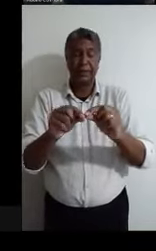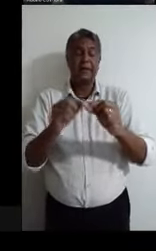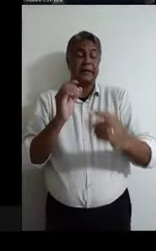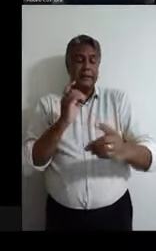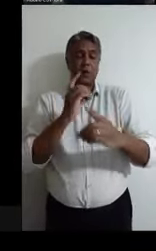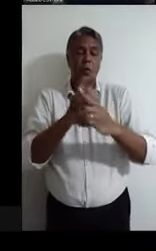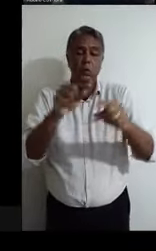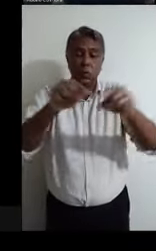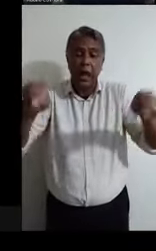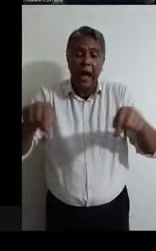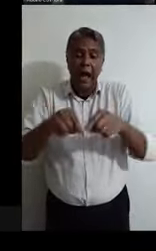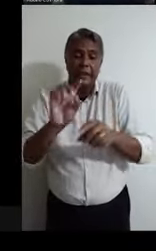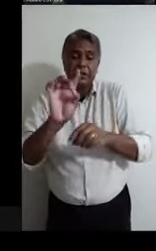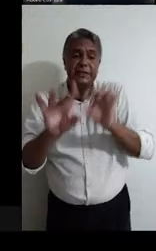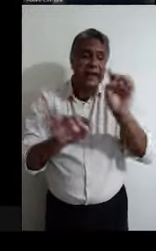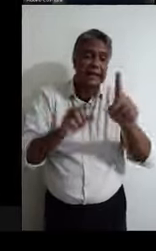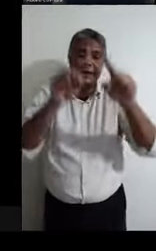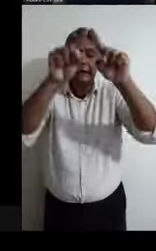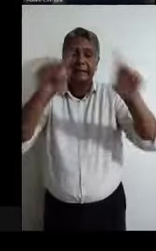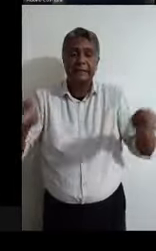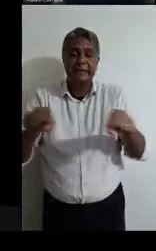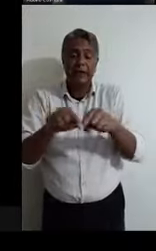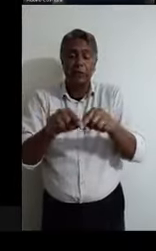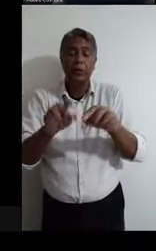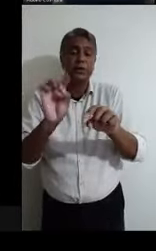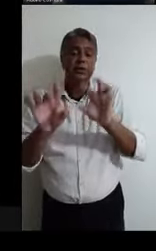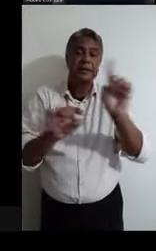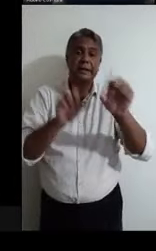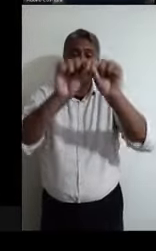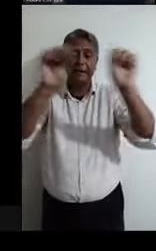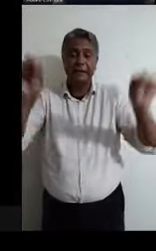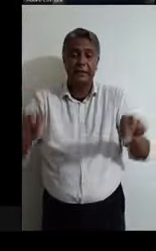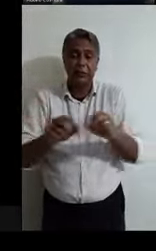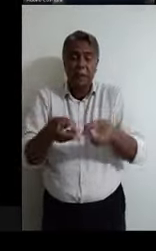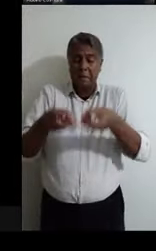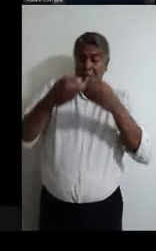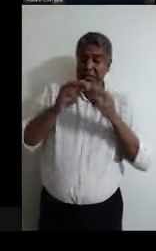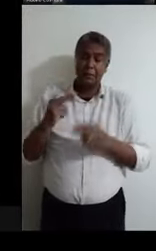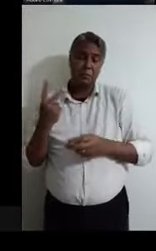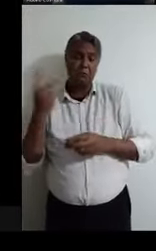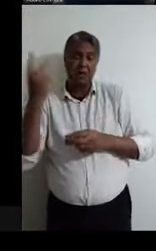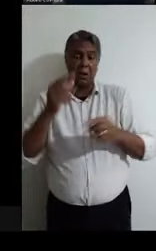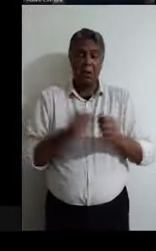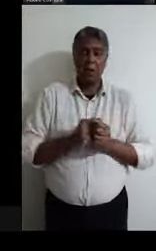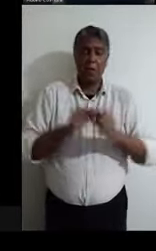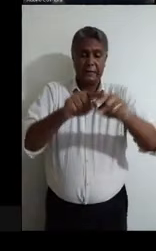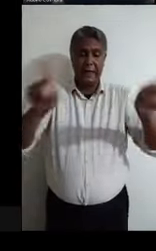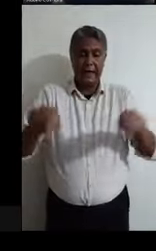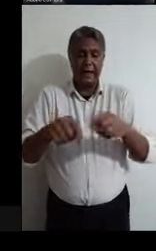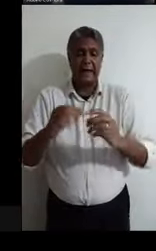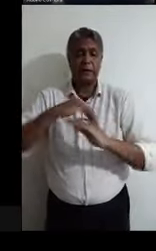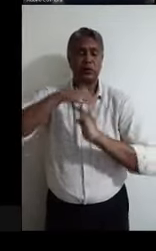e obtenho a área de cada triângulo e de cada retângulo, somo essas áreas e percebo que o valor da área total é